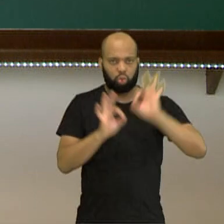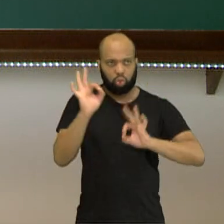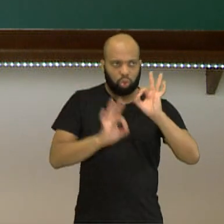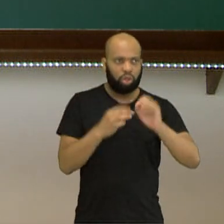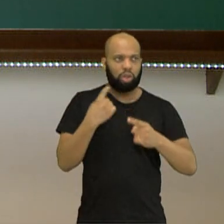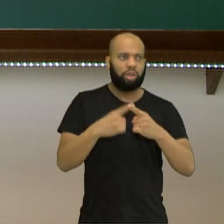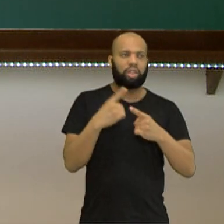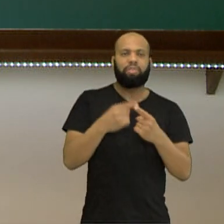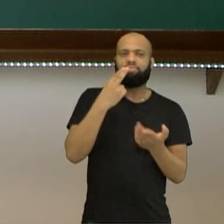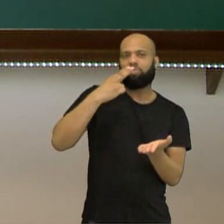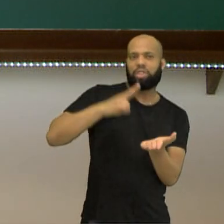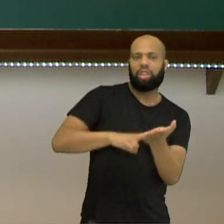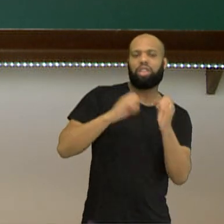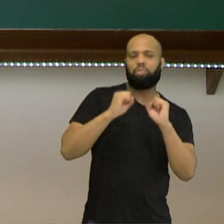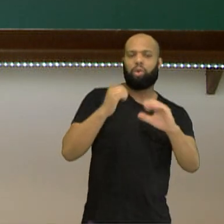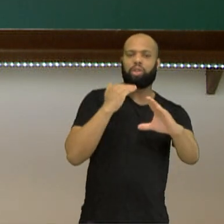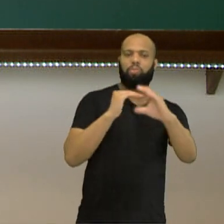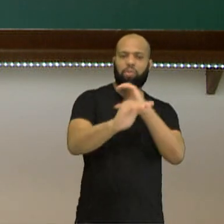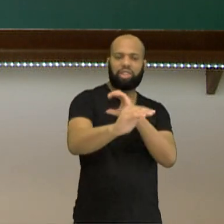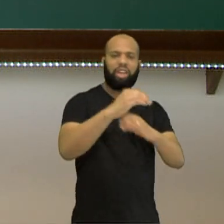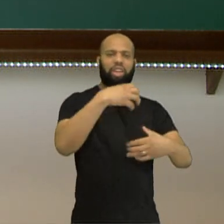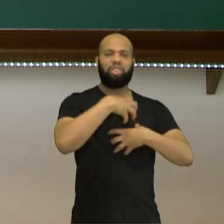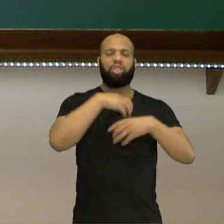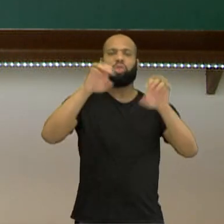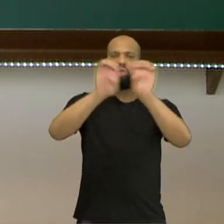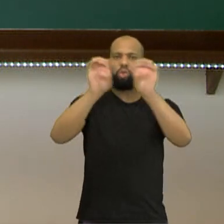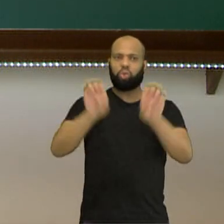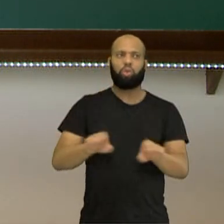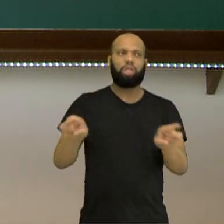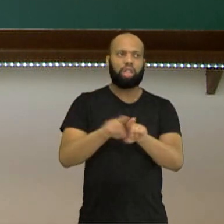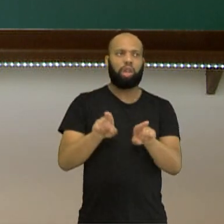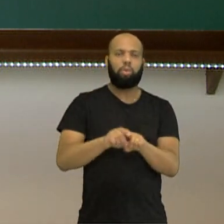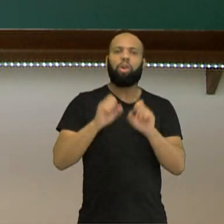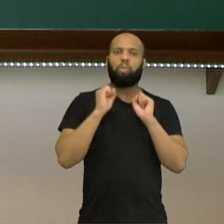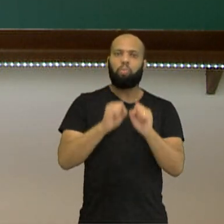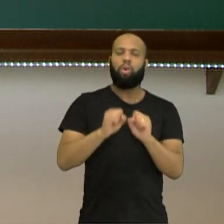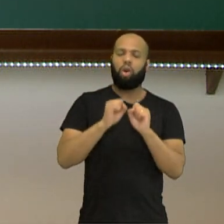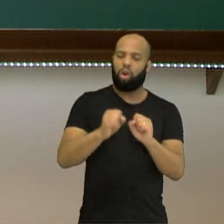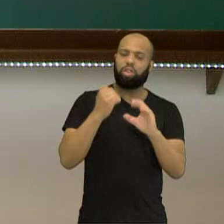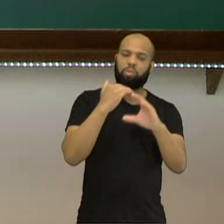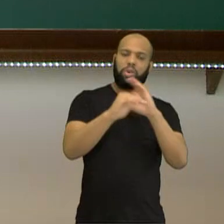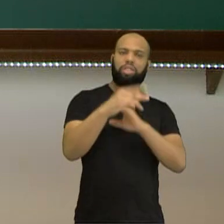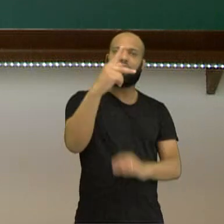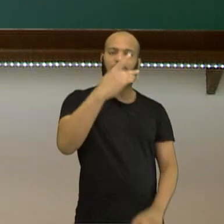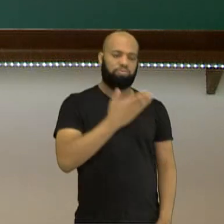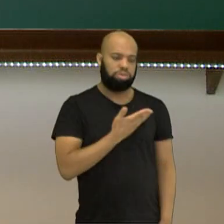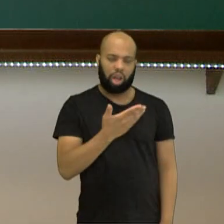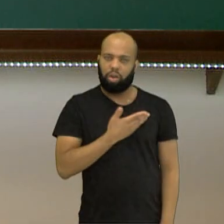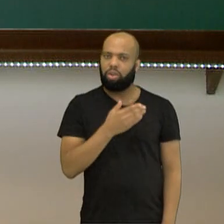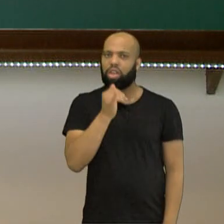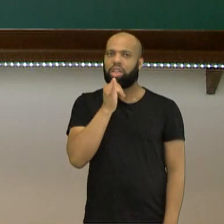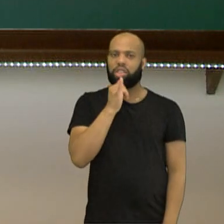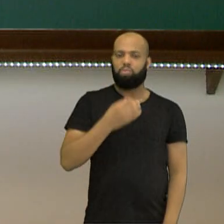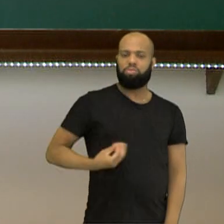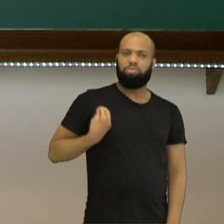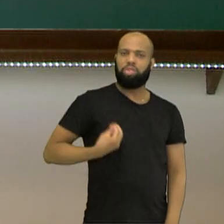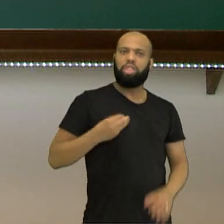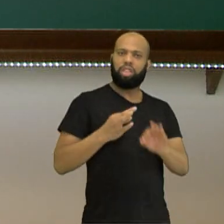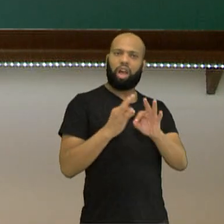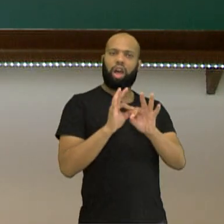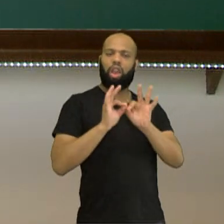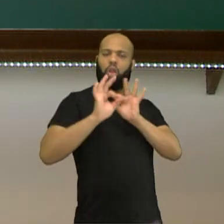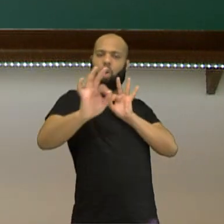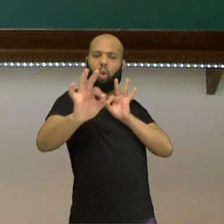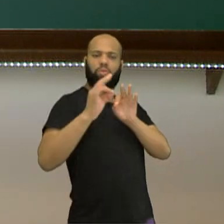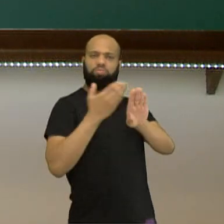É aquela carta que você pode mandar também, essa mesma estrutura, uma carta pessoal, para o teu amigo que está longe, para a tua amiga que está longe. E